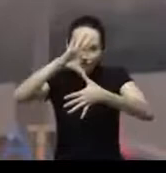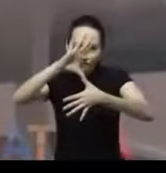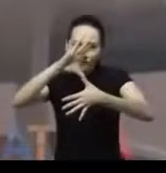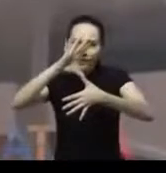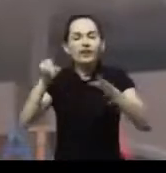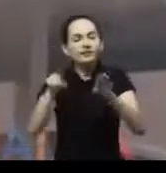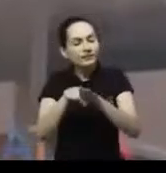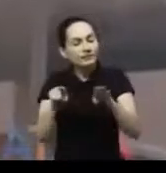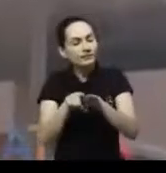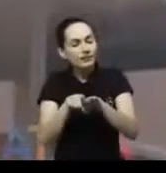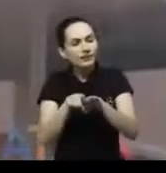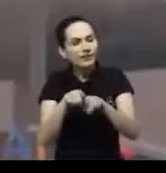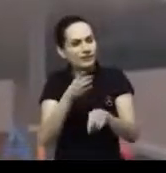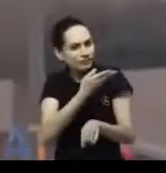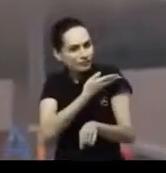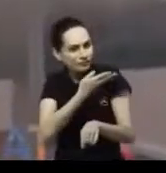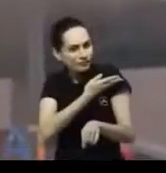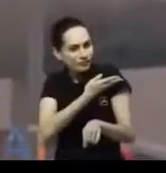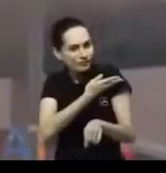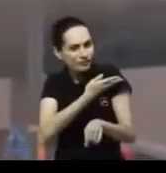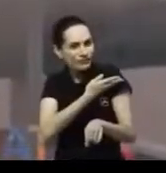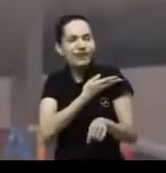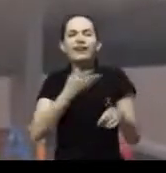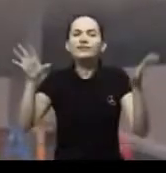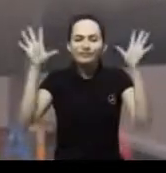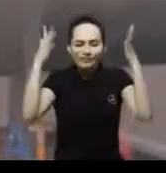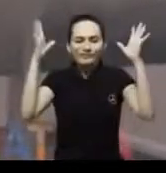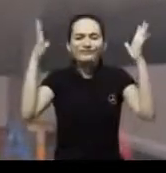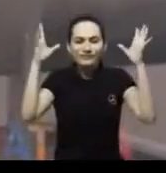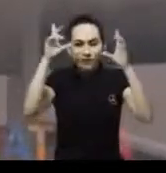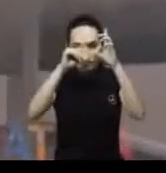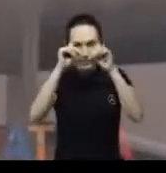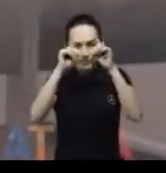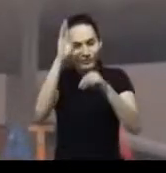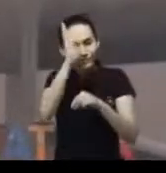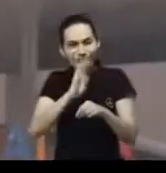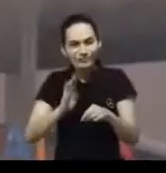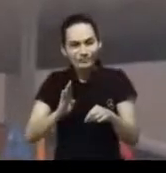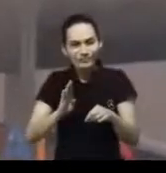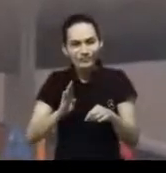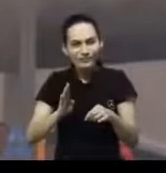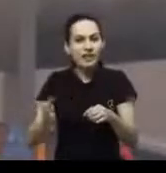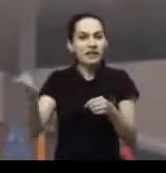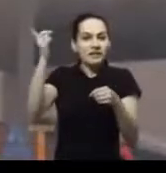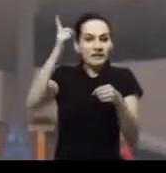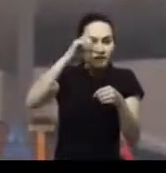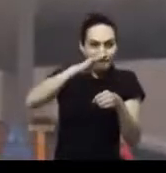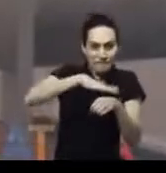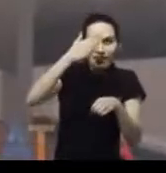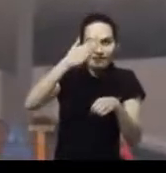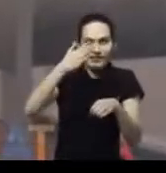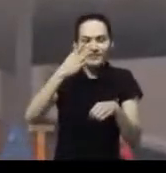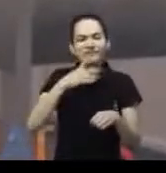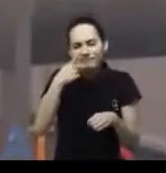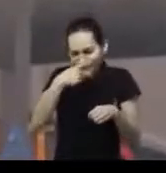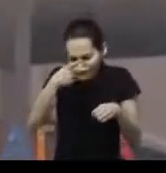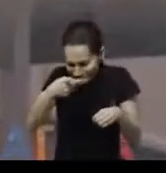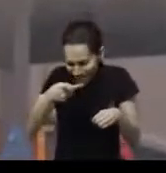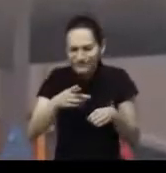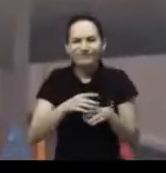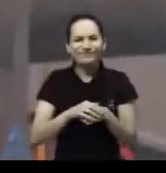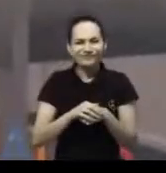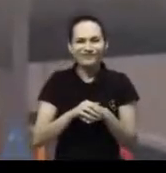colegas de ouvir esses desejamos parabéns a mercedes-benz do Brasil que venha muito mais anos de nossa forte parceria